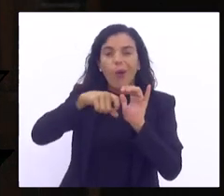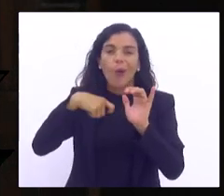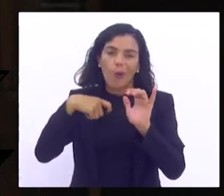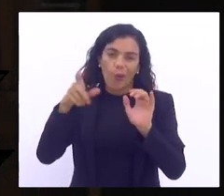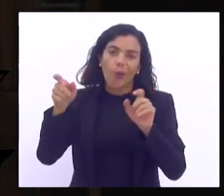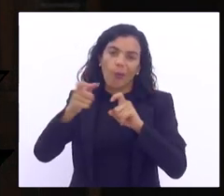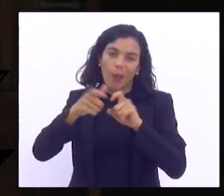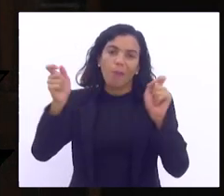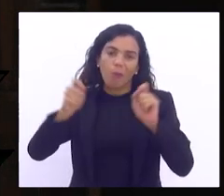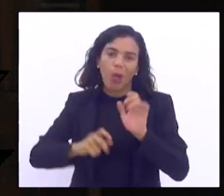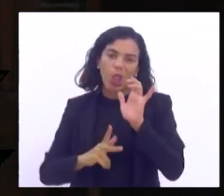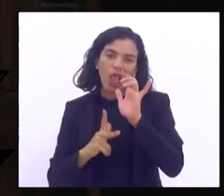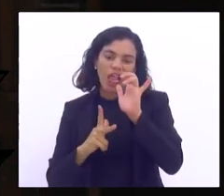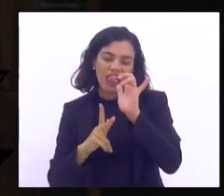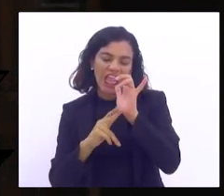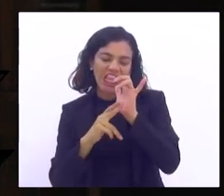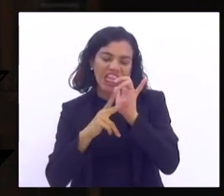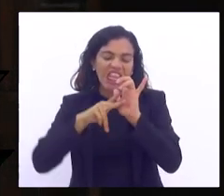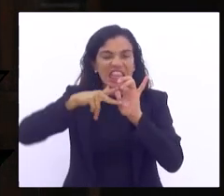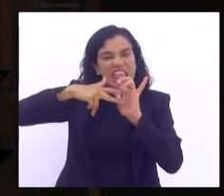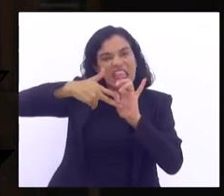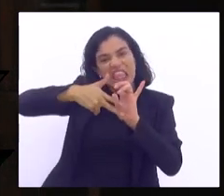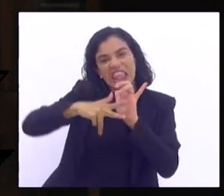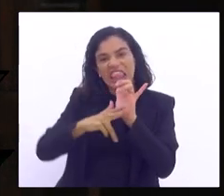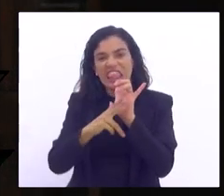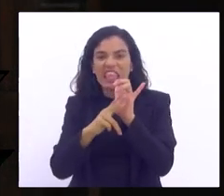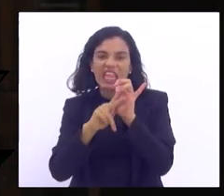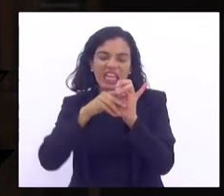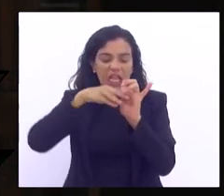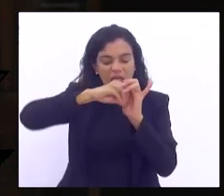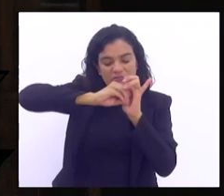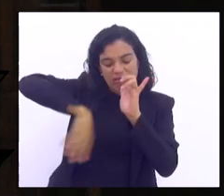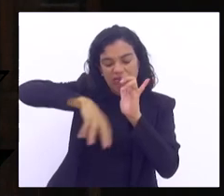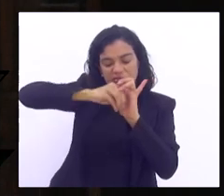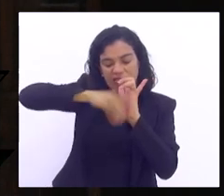pedaços. Pode arrancar um braço, depois arranca o outro, depois arranca a cabeça e tira tudo.